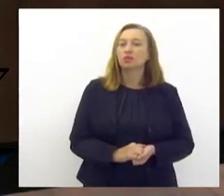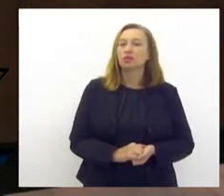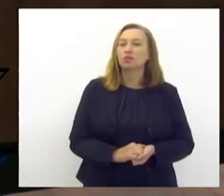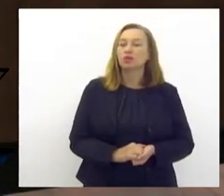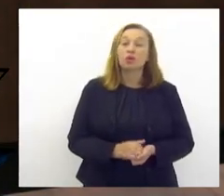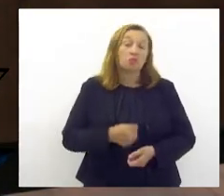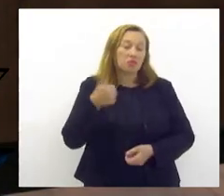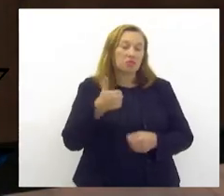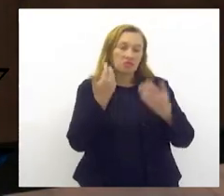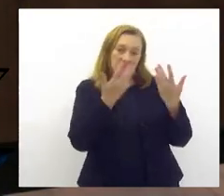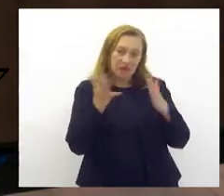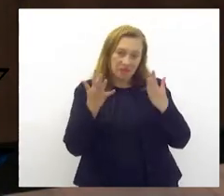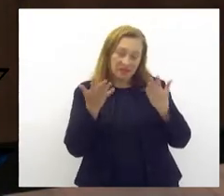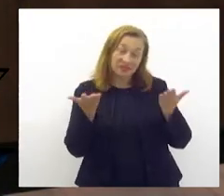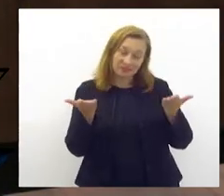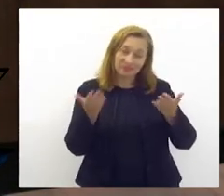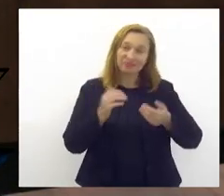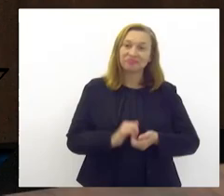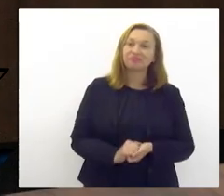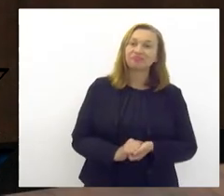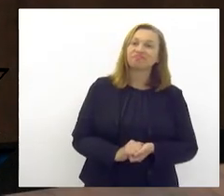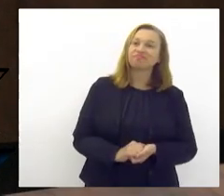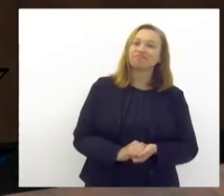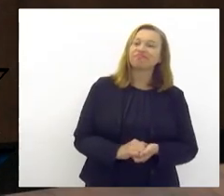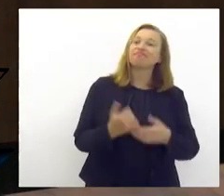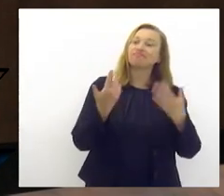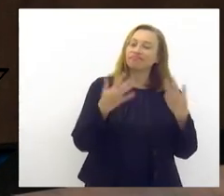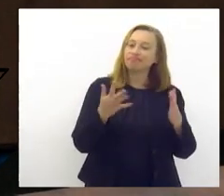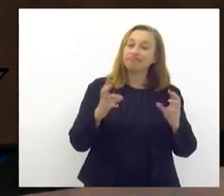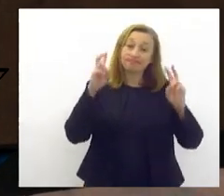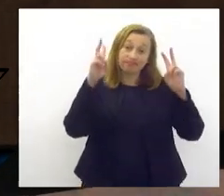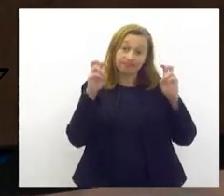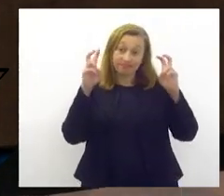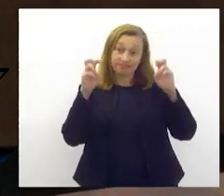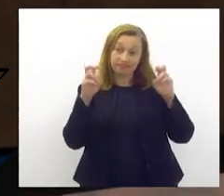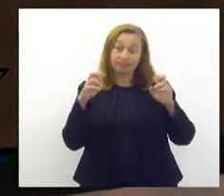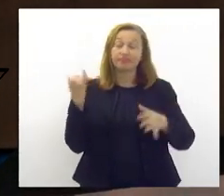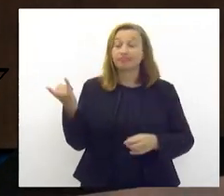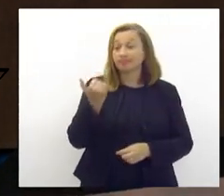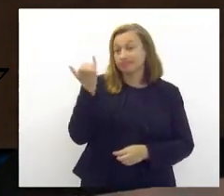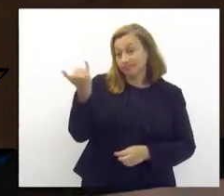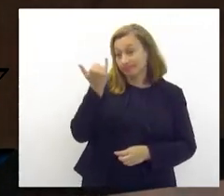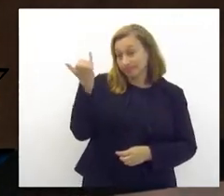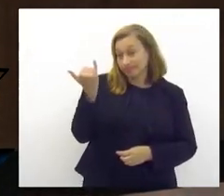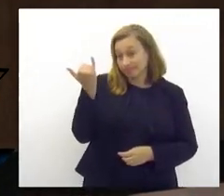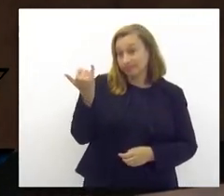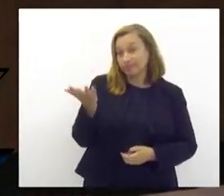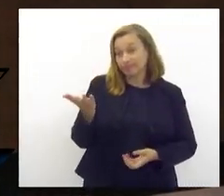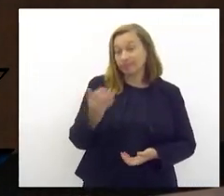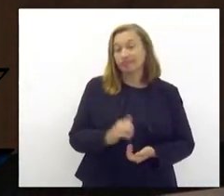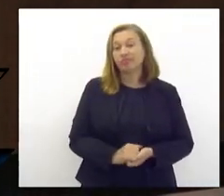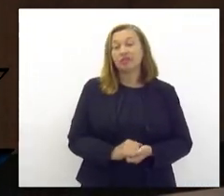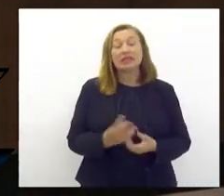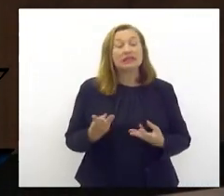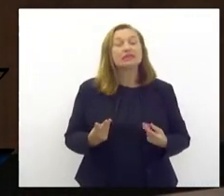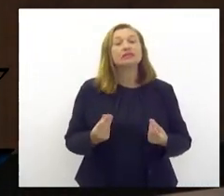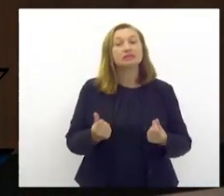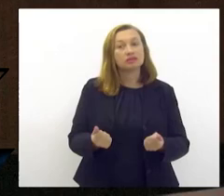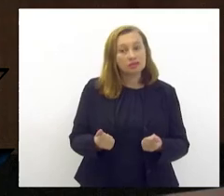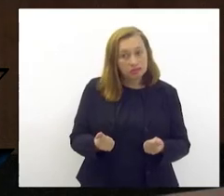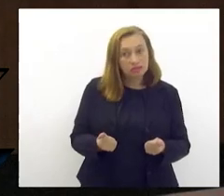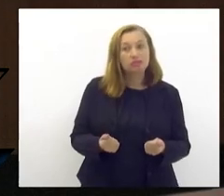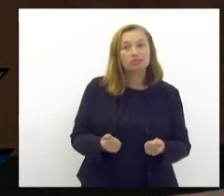bom, em primeiro lugar, parabéns, né? Parabéns por levantar esse assunto, é um assunto extremamente delicado,